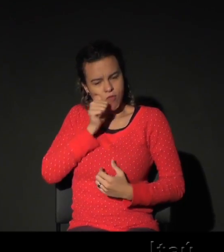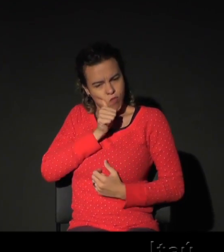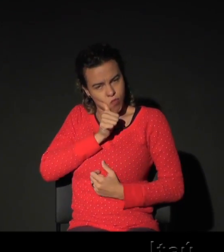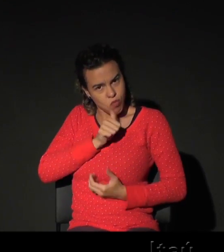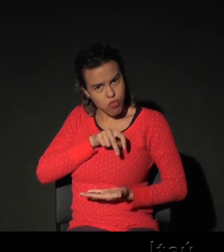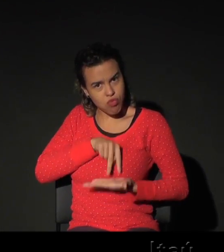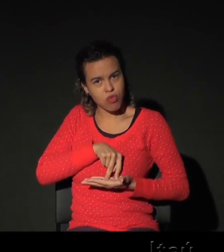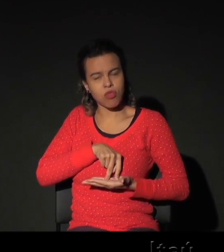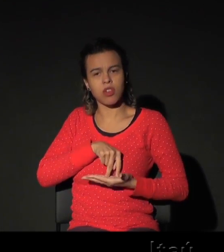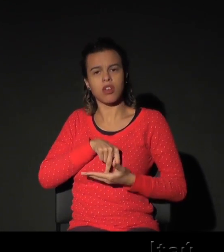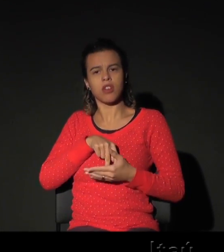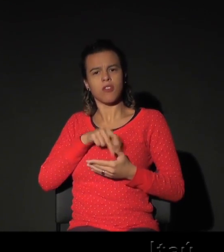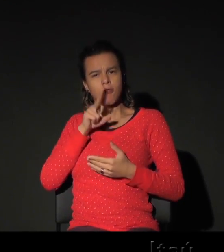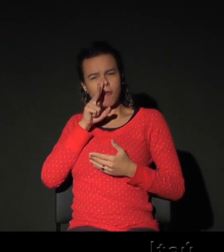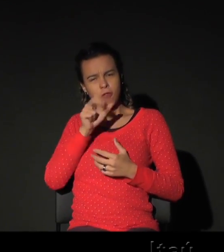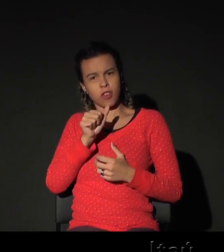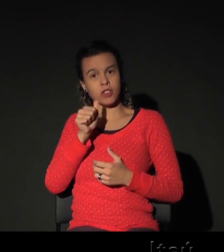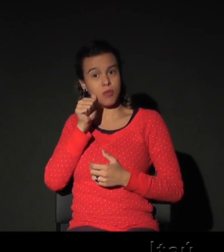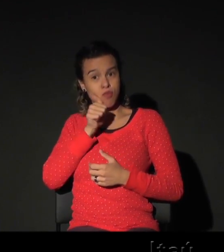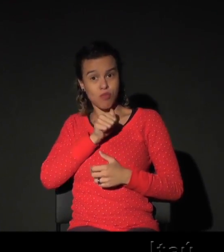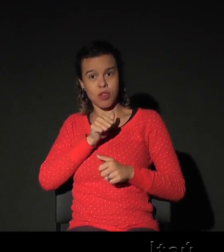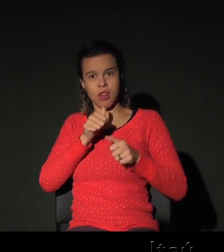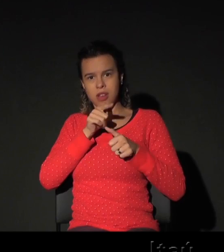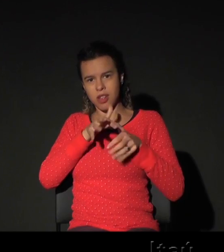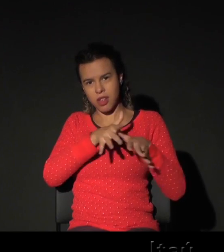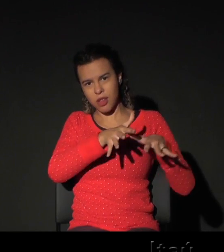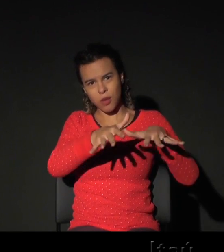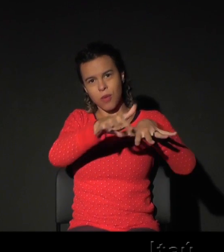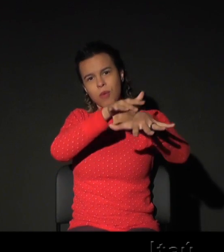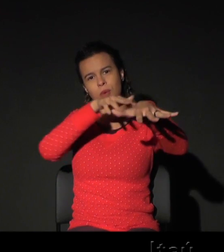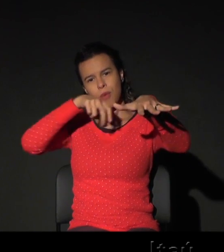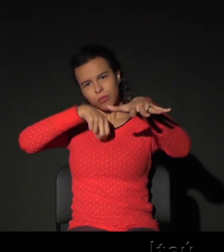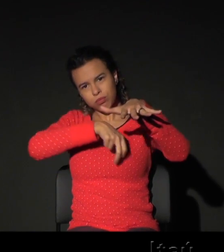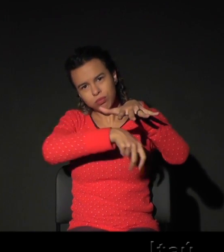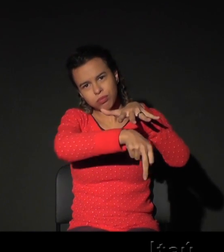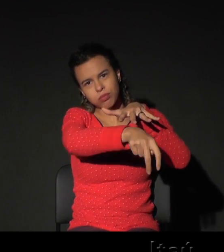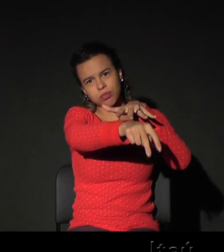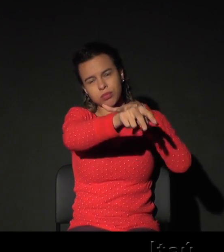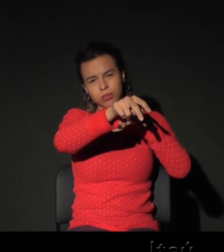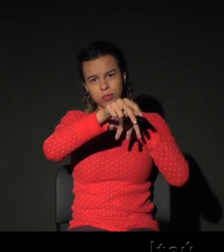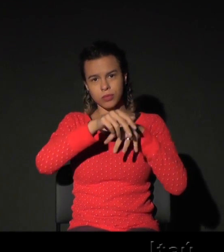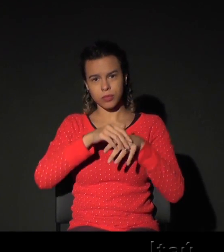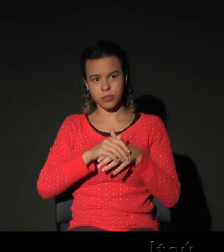da mulher com essa força da mulher que que corre por baixo do